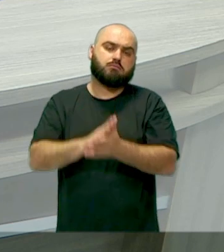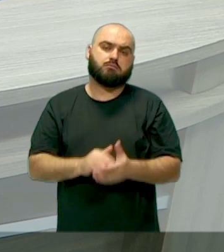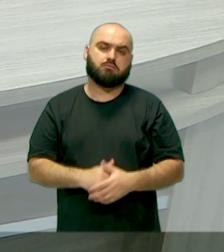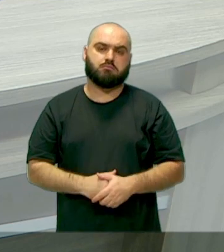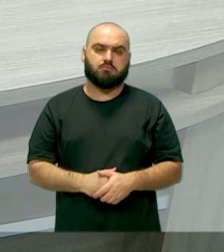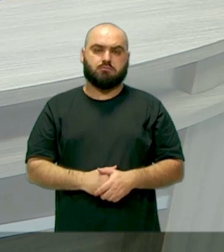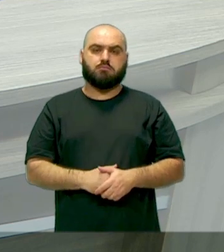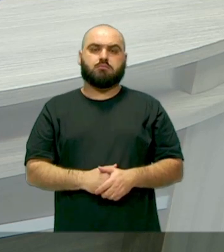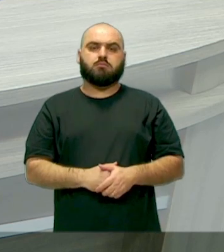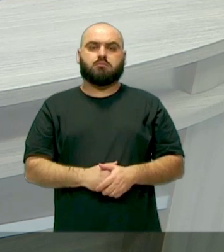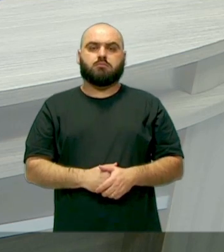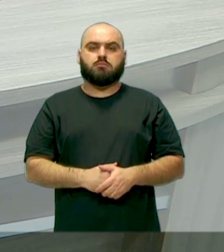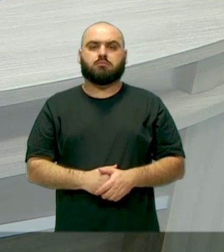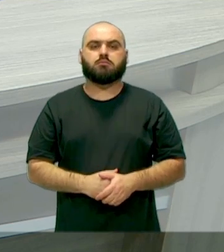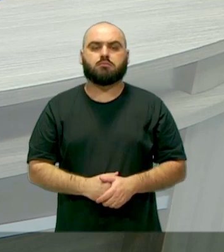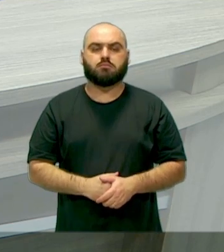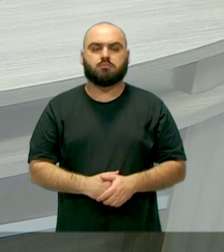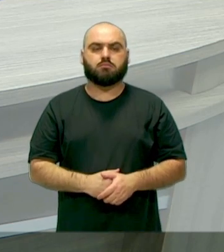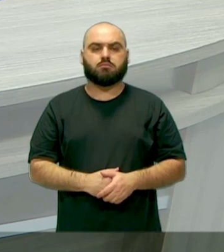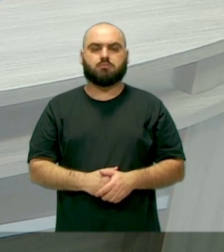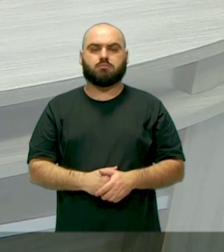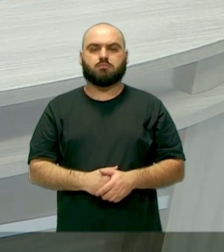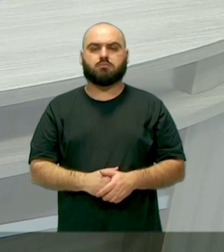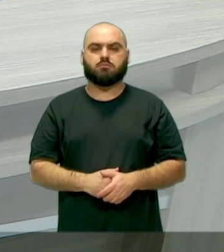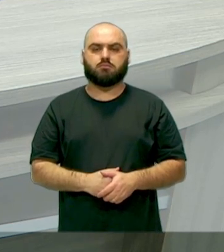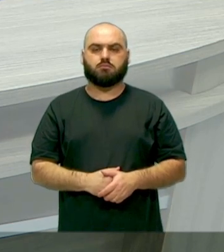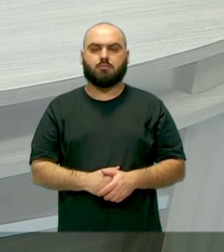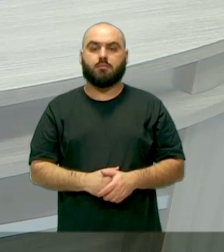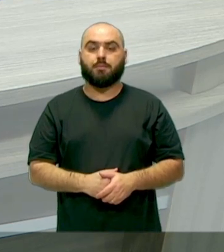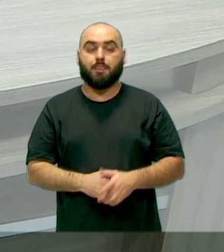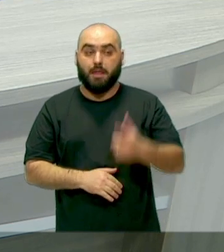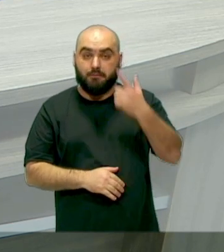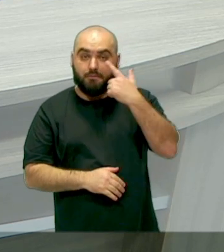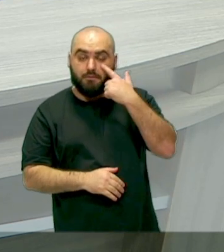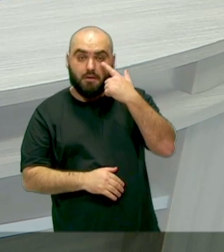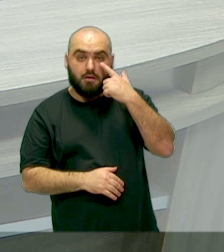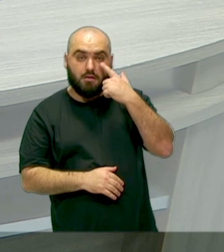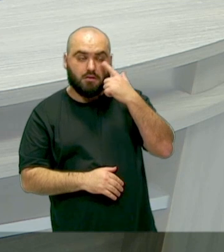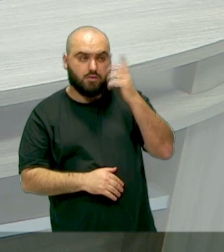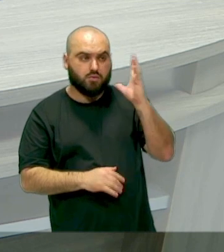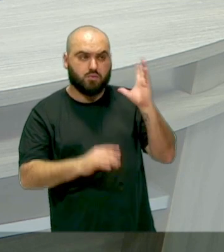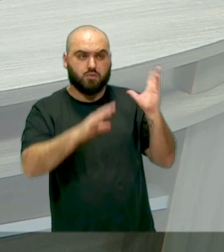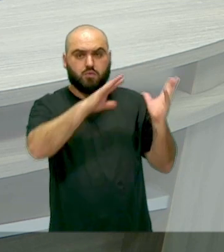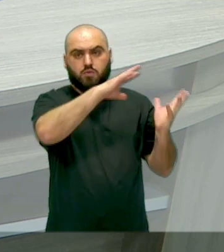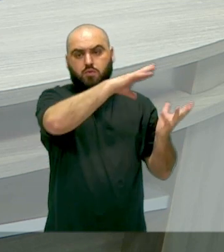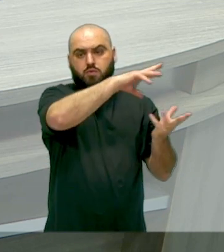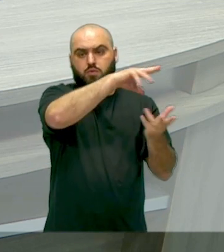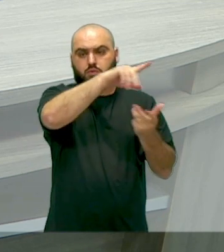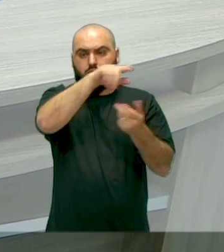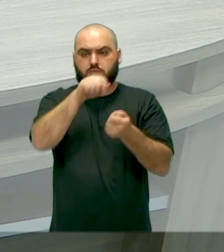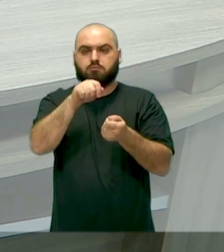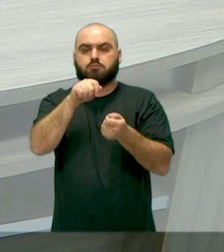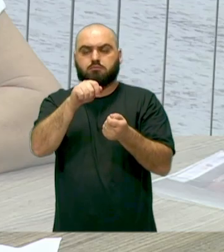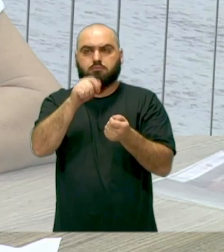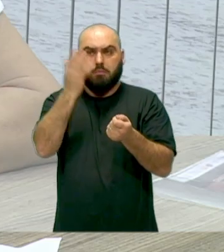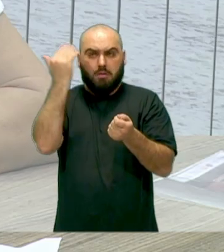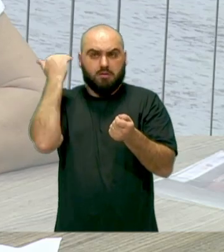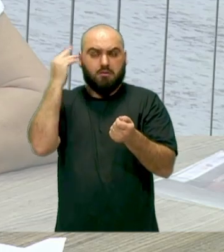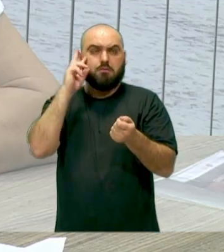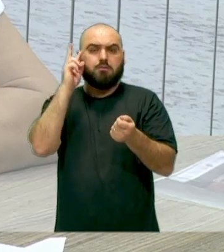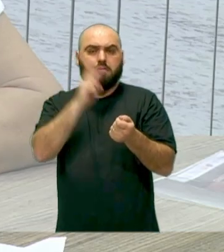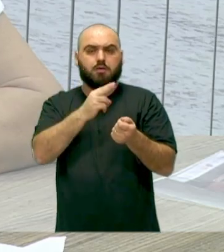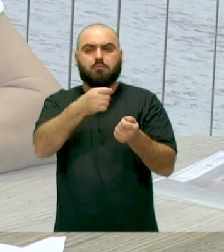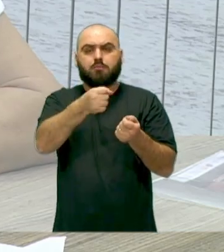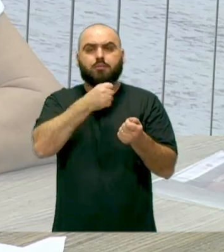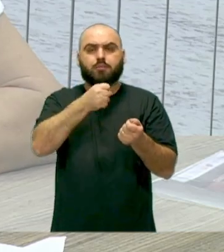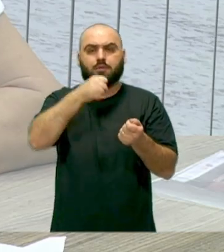Entende? Porque, então, a gente vê no mundo... Outro dia eu ouvi a entrevista da